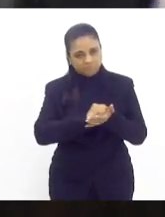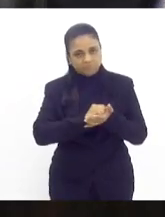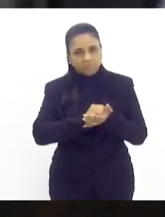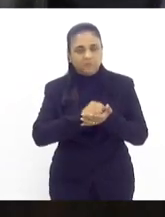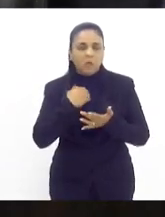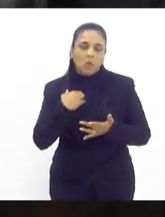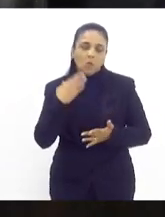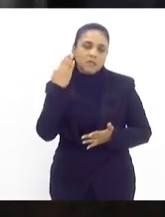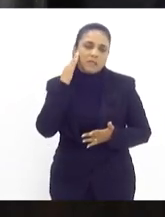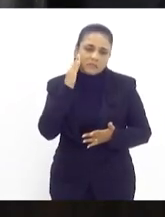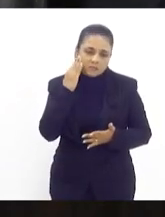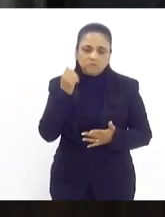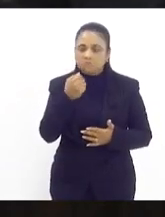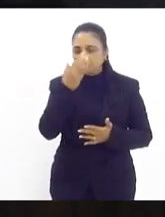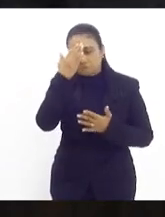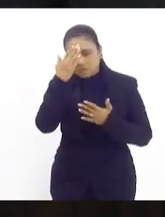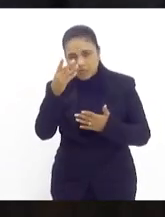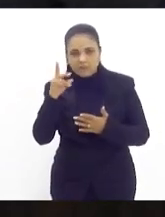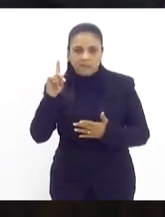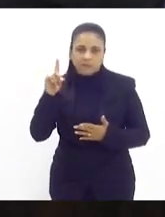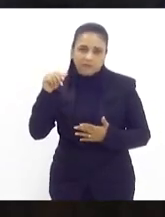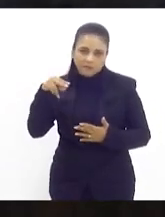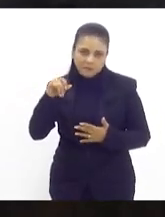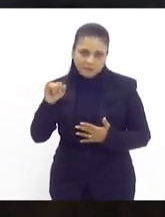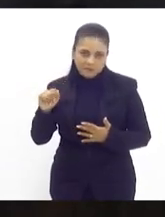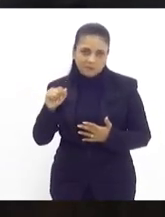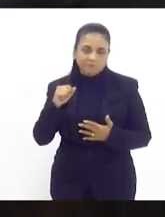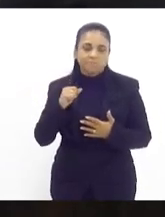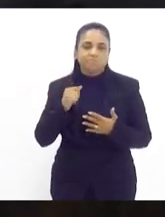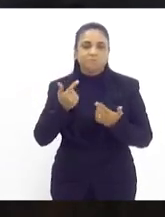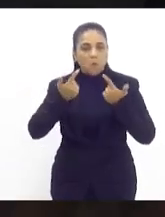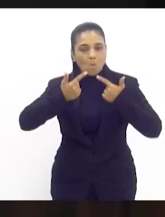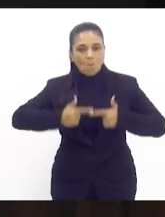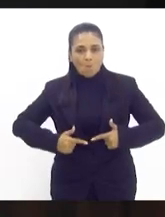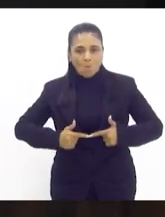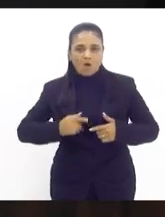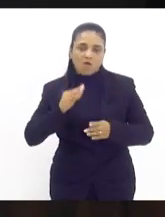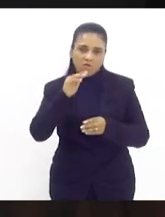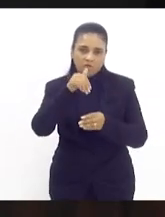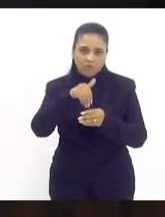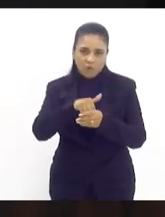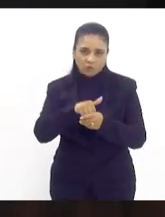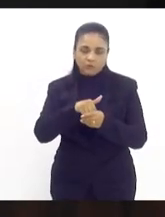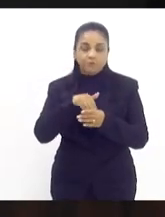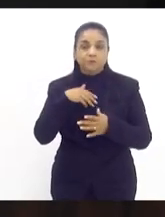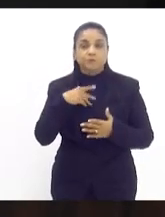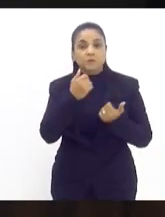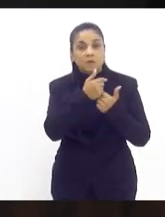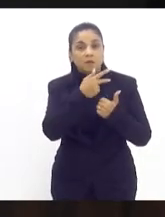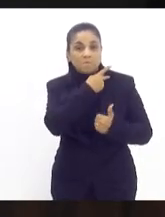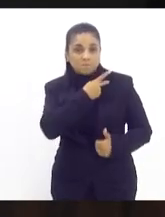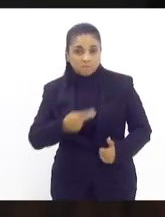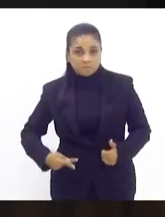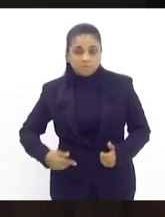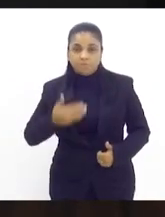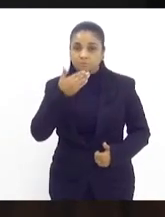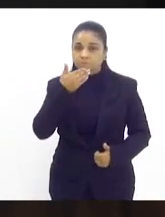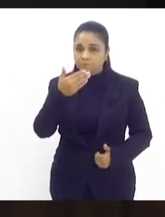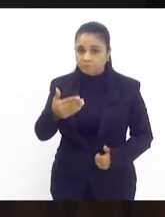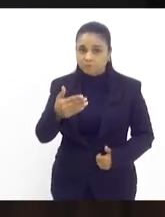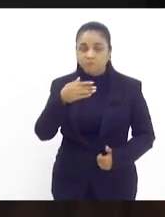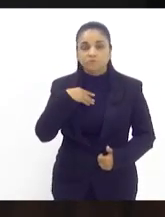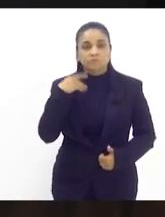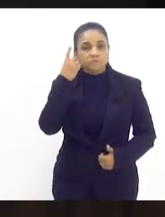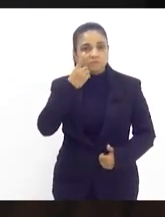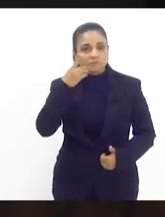tinha entendido. Obrigada, Dani. Abstenção. A presidência solicita a nobre deputada Tia